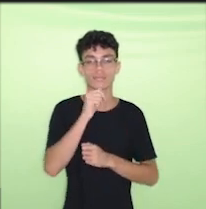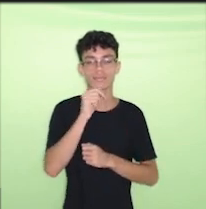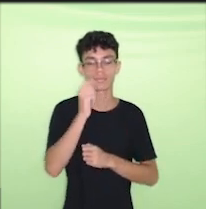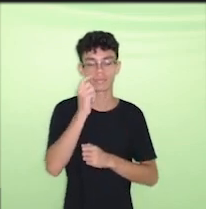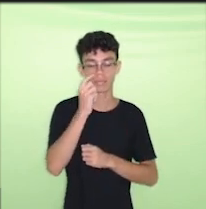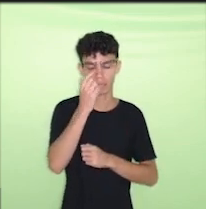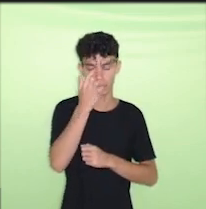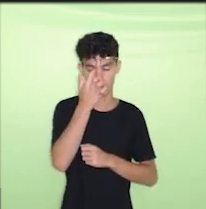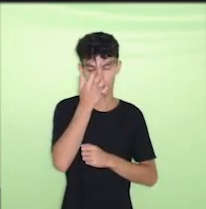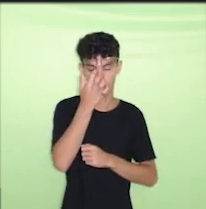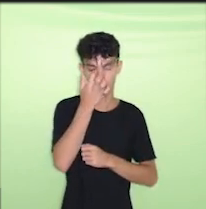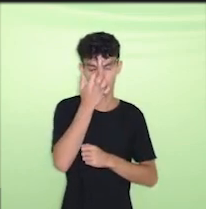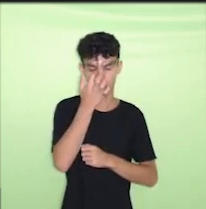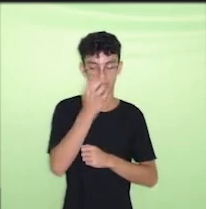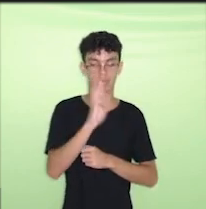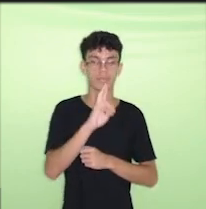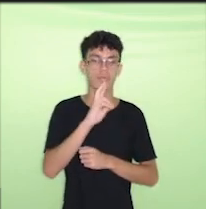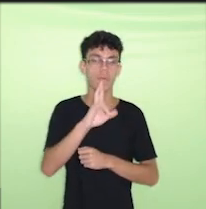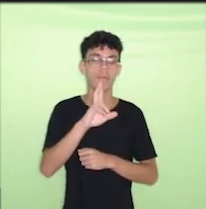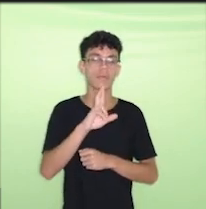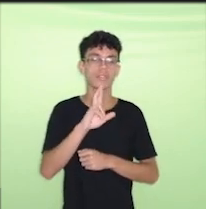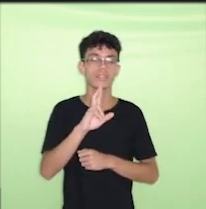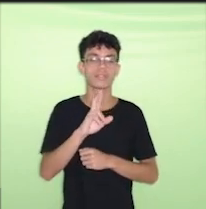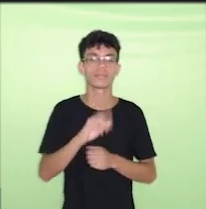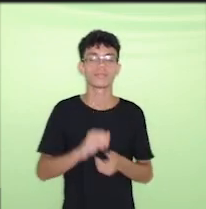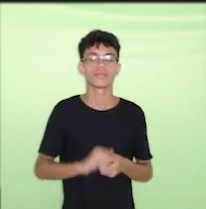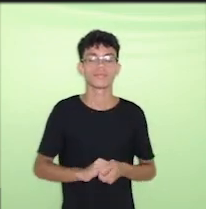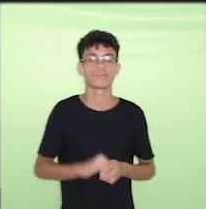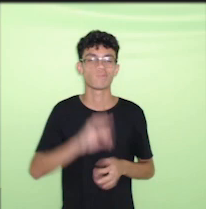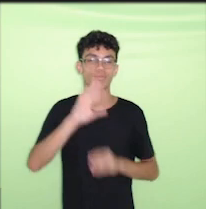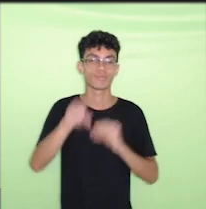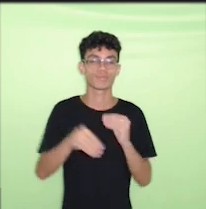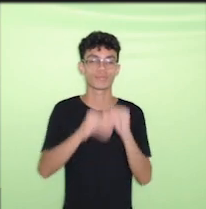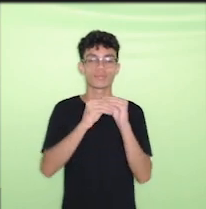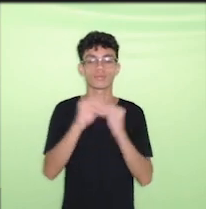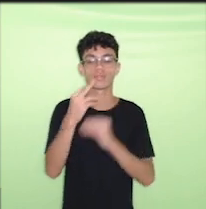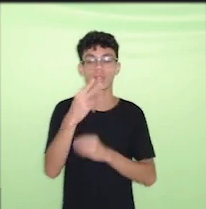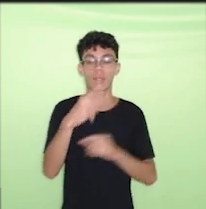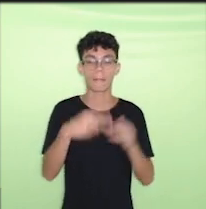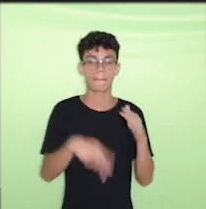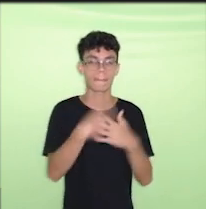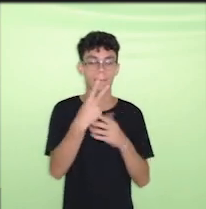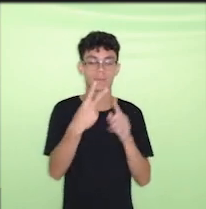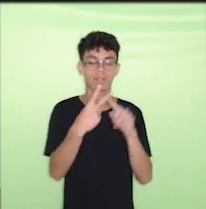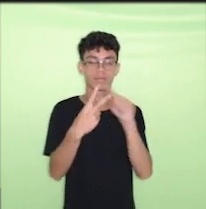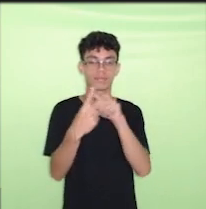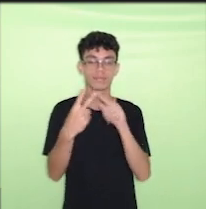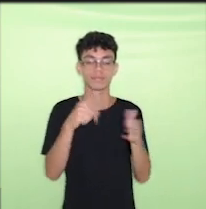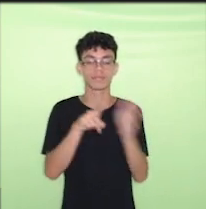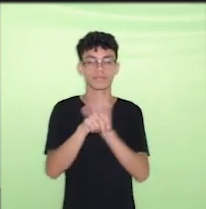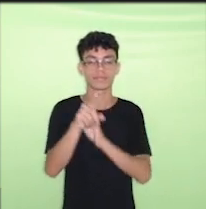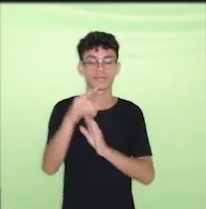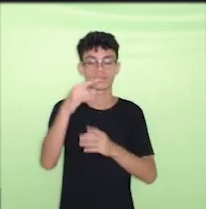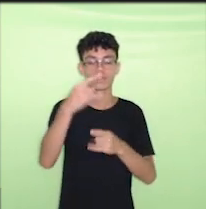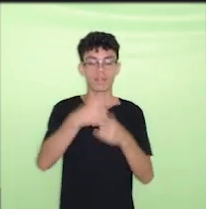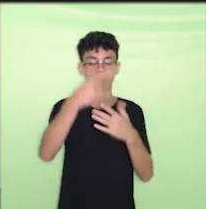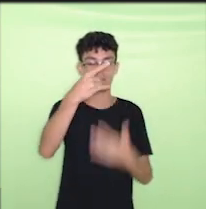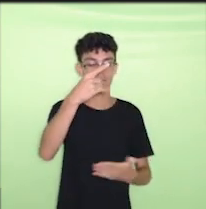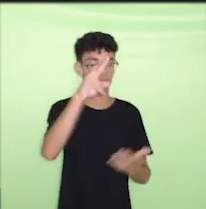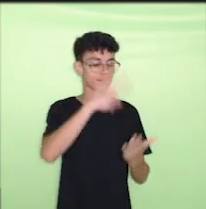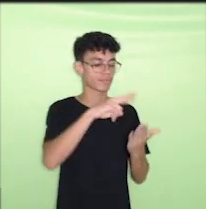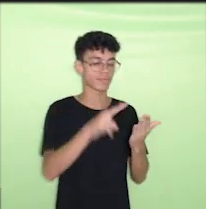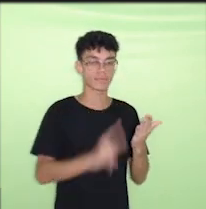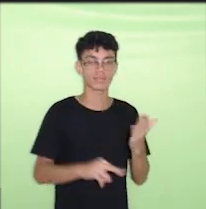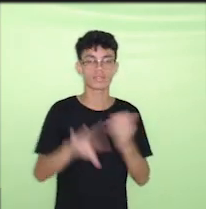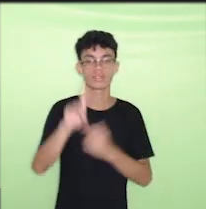Posso responder a pergunta um pouco junto também com a sua, né? Essas duas perguntas. Eu estava lendo aqui, né? Você leu